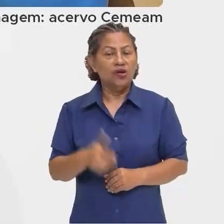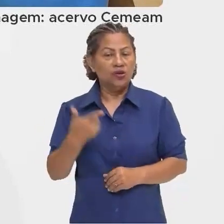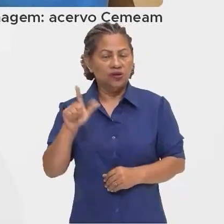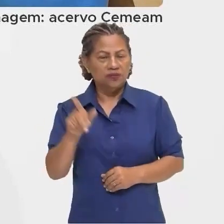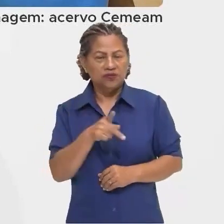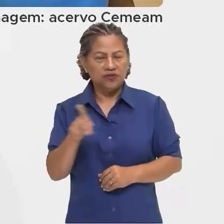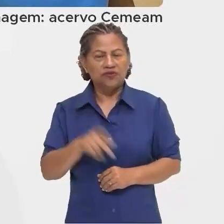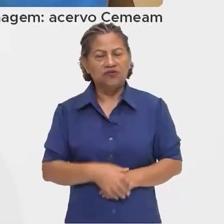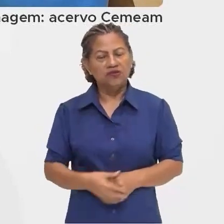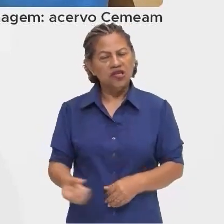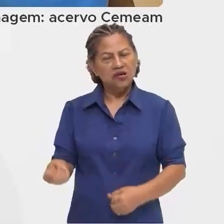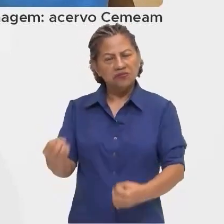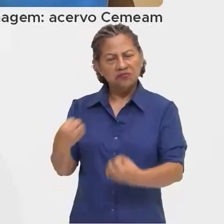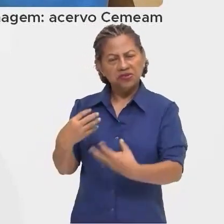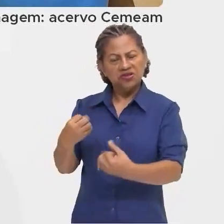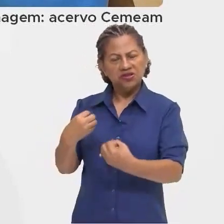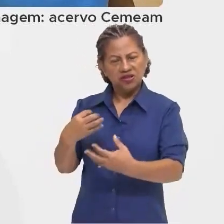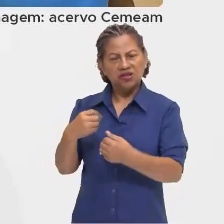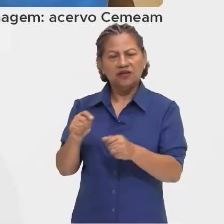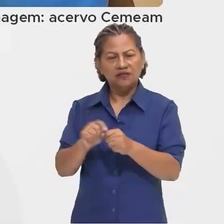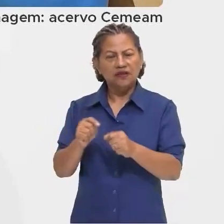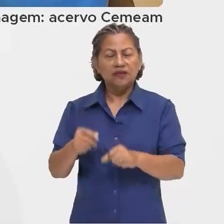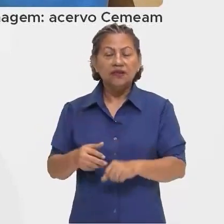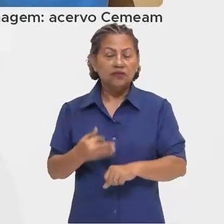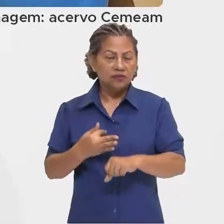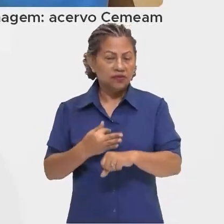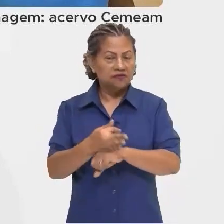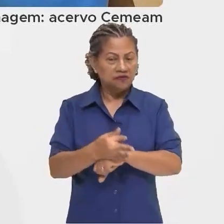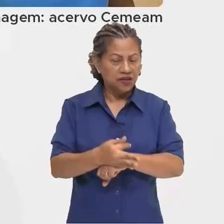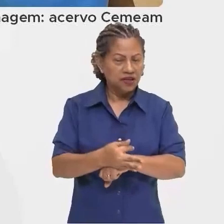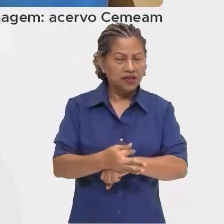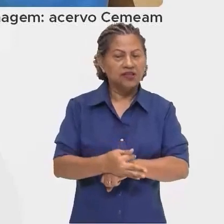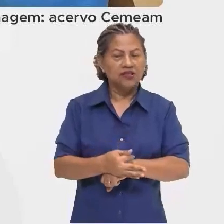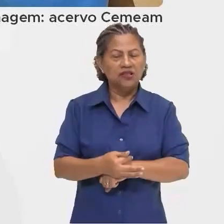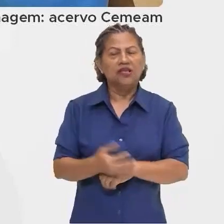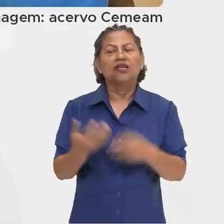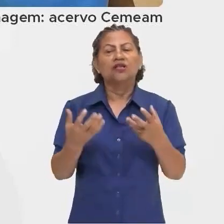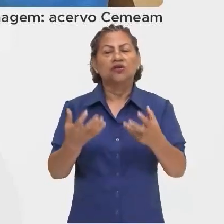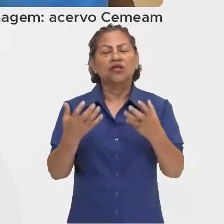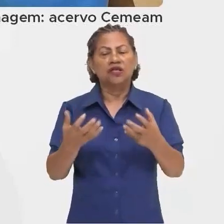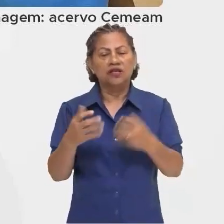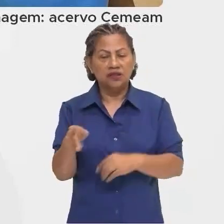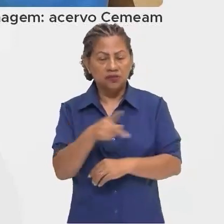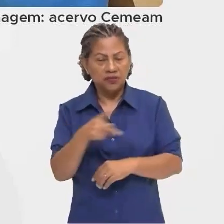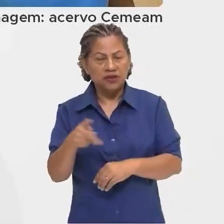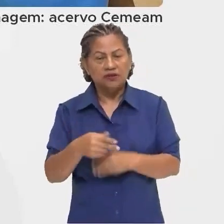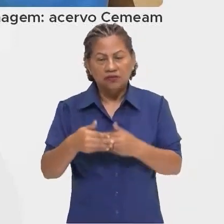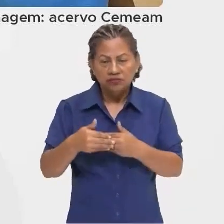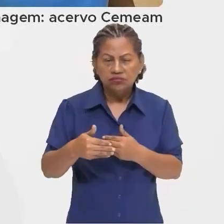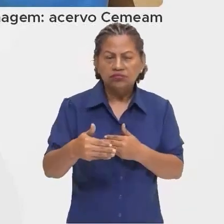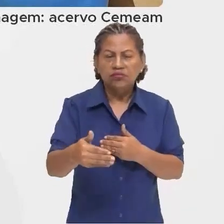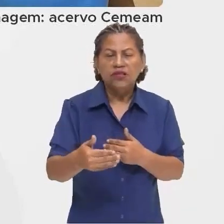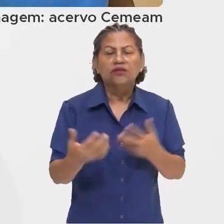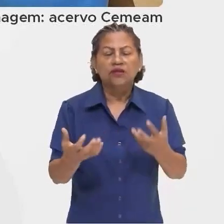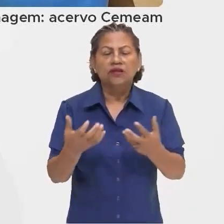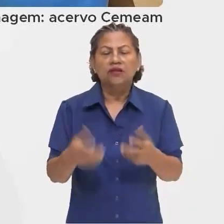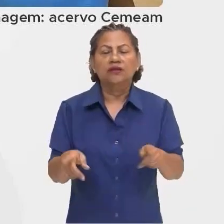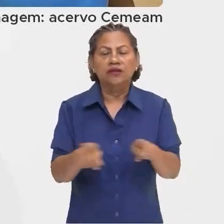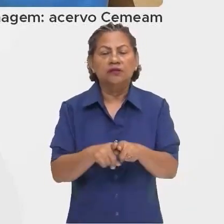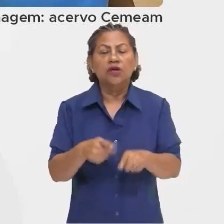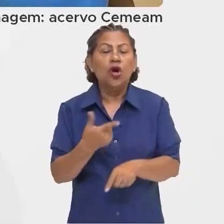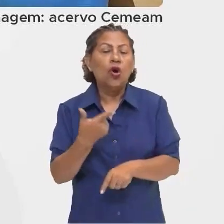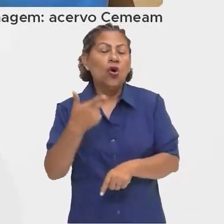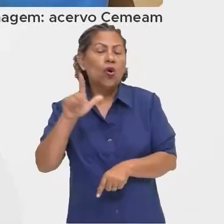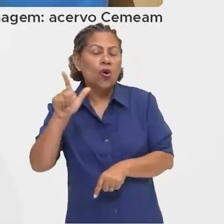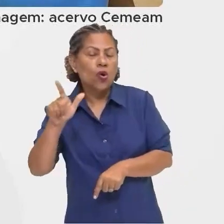professores me incentivaram a cursar uma faculdade. Decidi que eu ia ser professora. Com o passar do tempo, também quis seguir uma